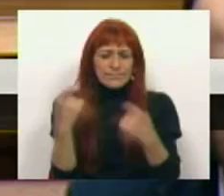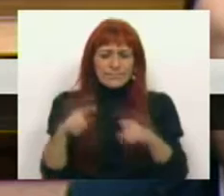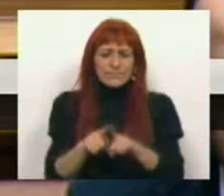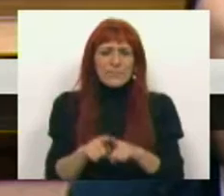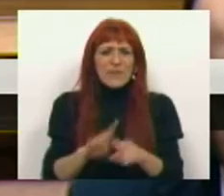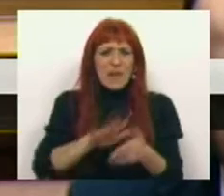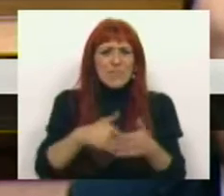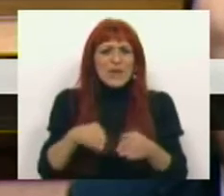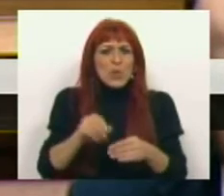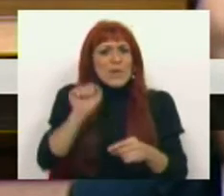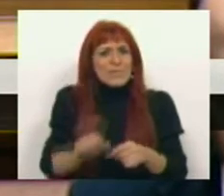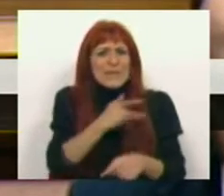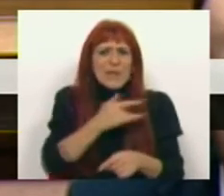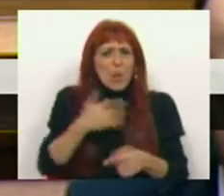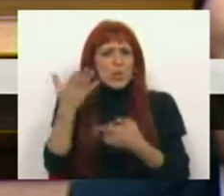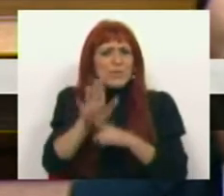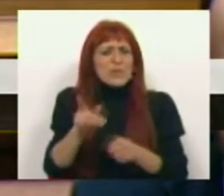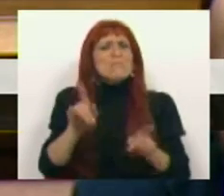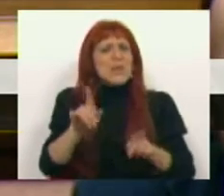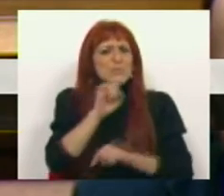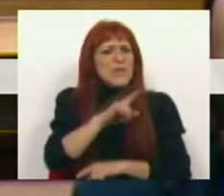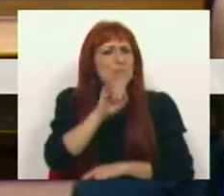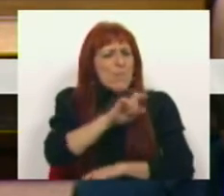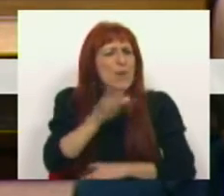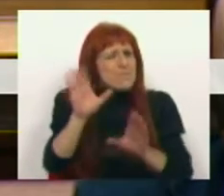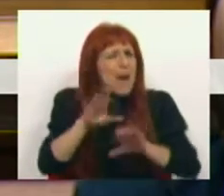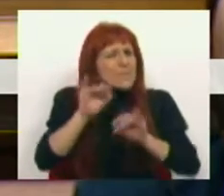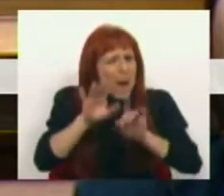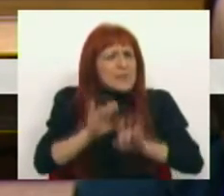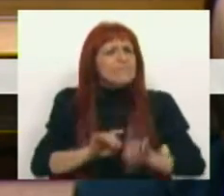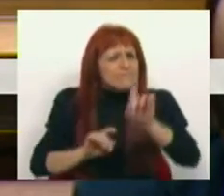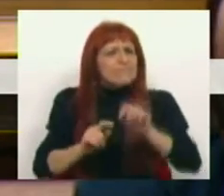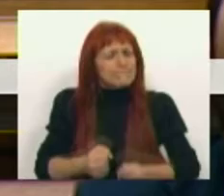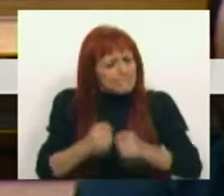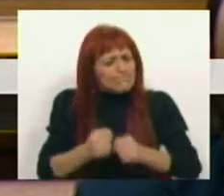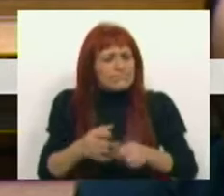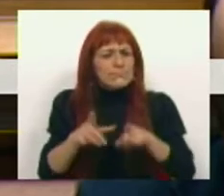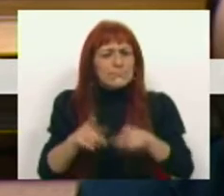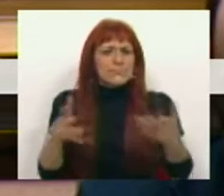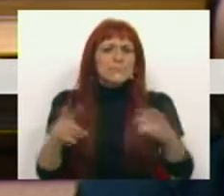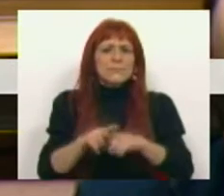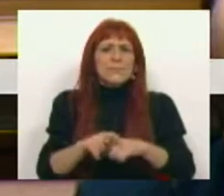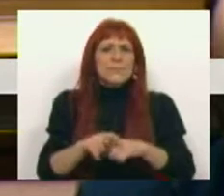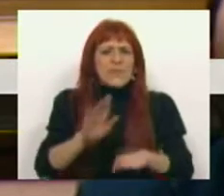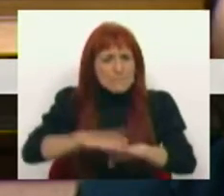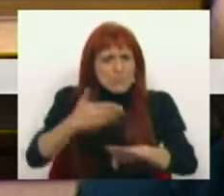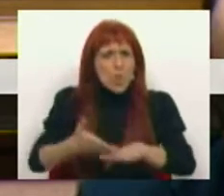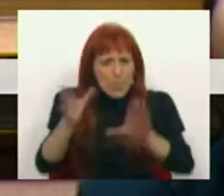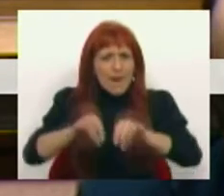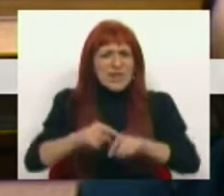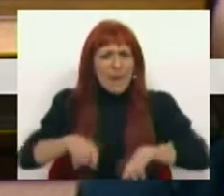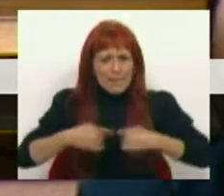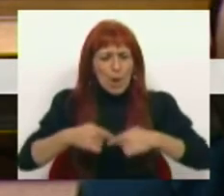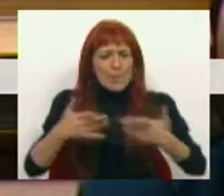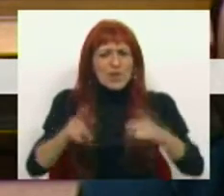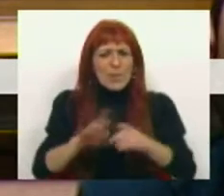existência de planos locais de saúde, por exemplo, mas provavelmente eles podem ser ainda mais robustos e reforçados na